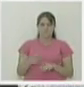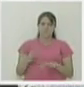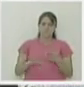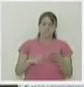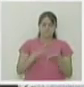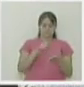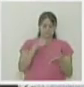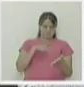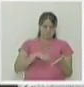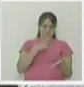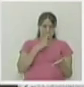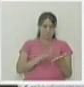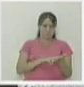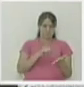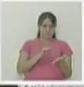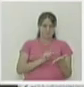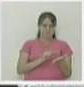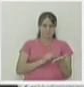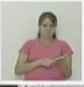carta,